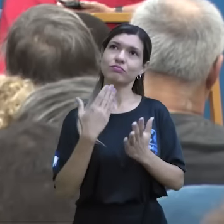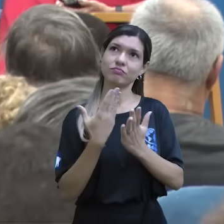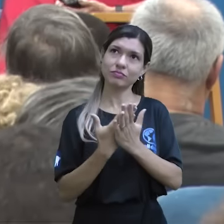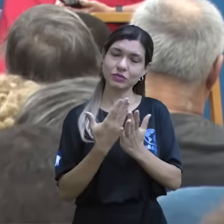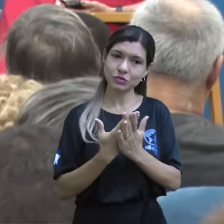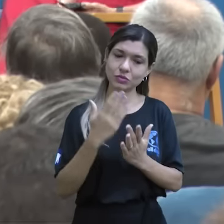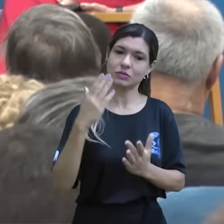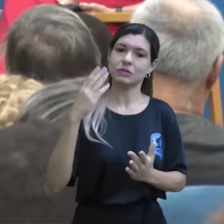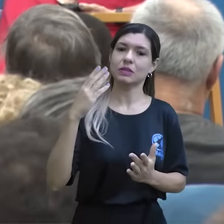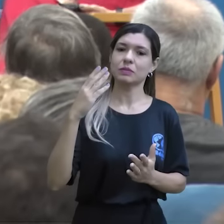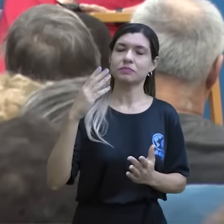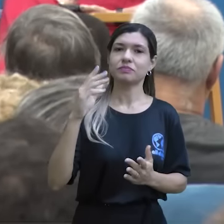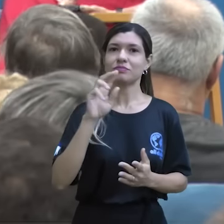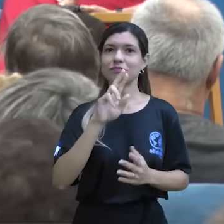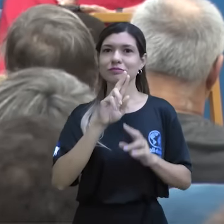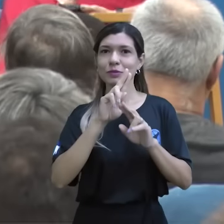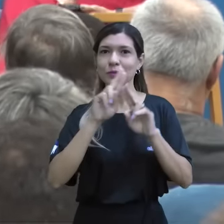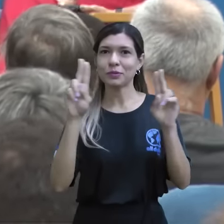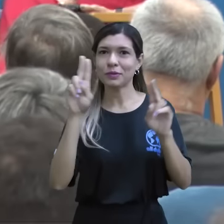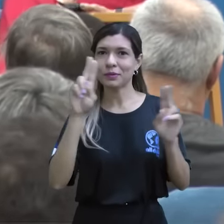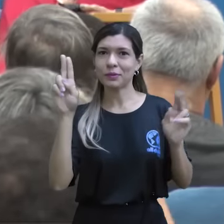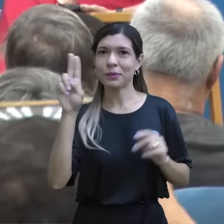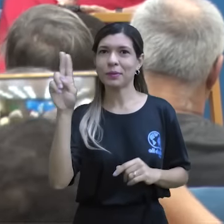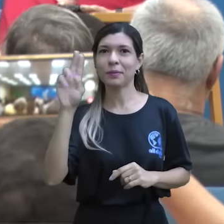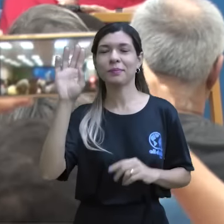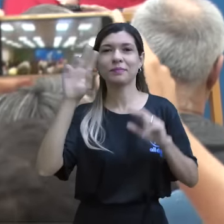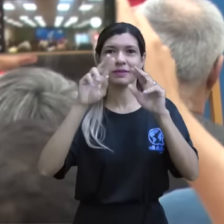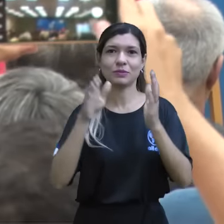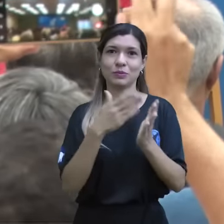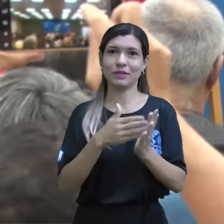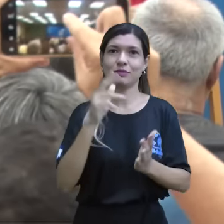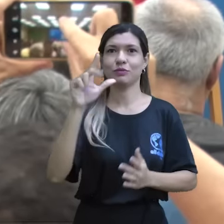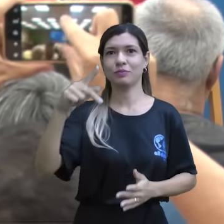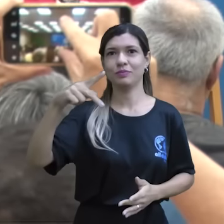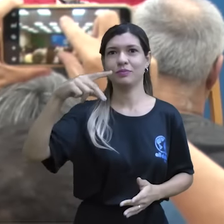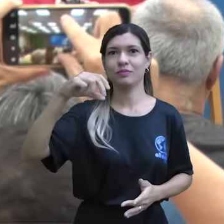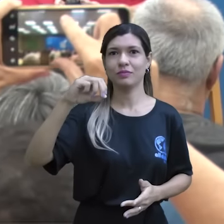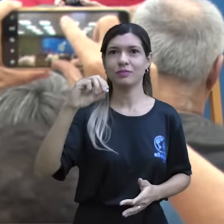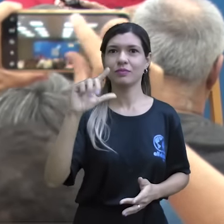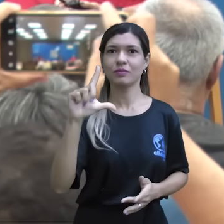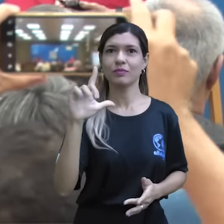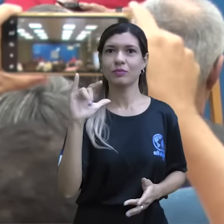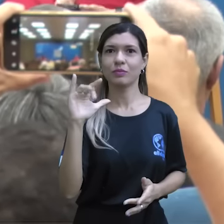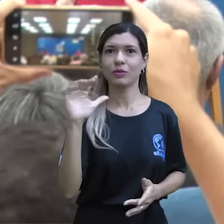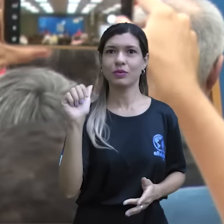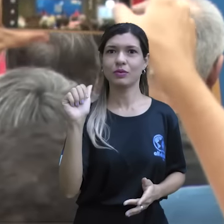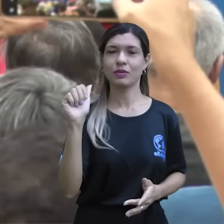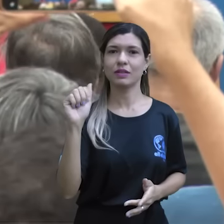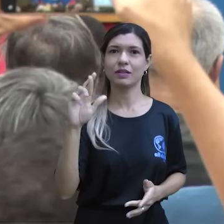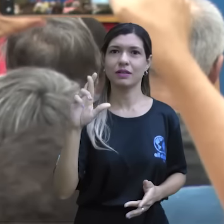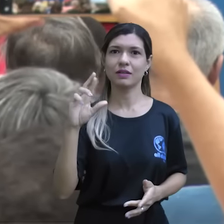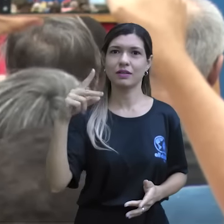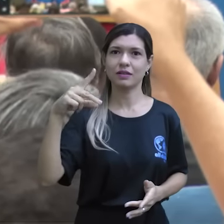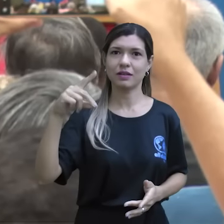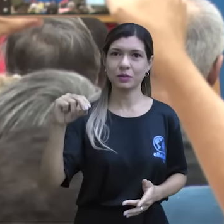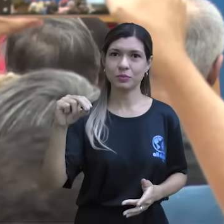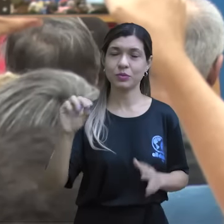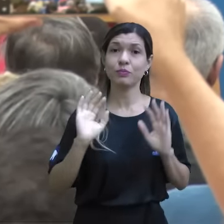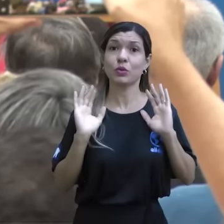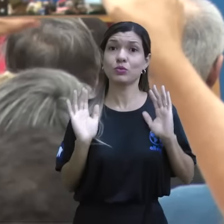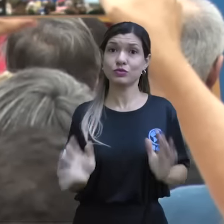dúvida se continuava ou não, mas eu tinha gostado tanto daquela pesquisa inicial que optei por